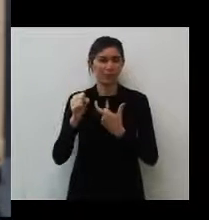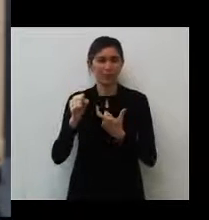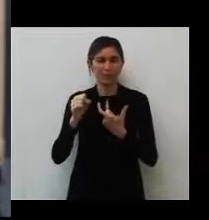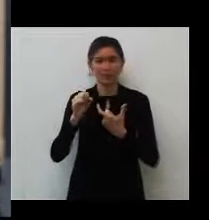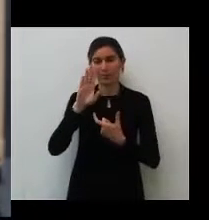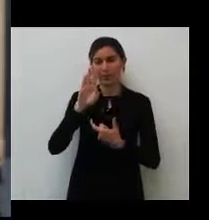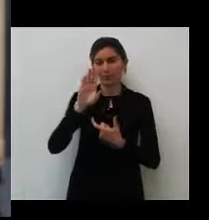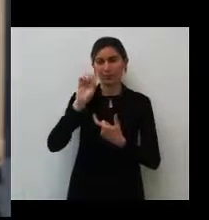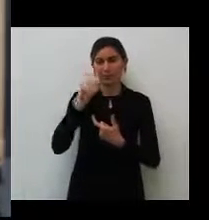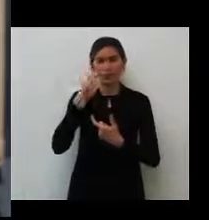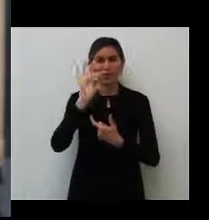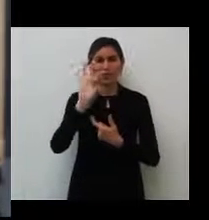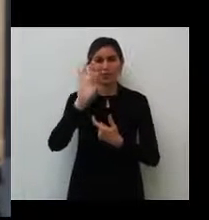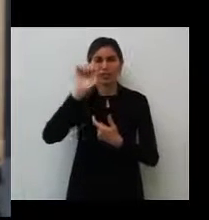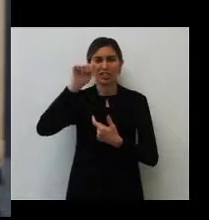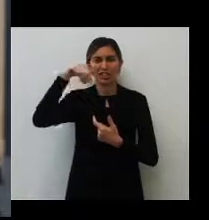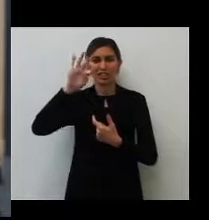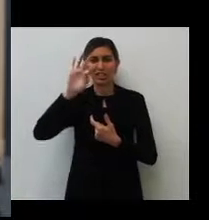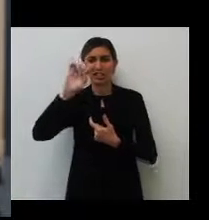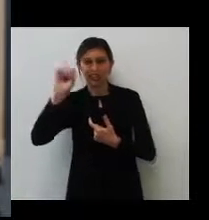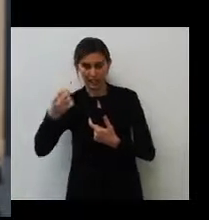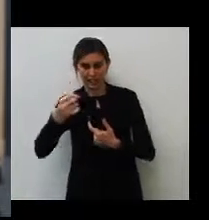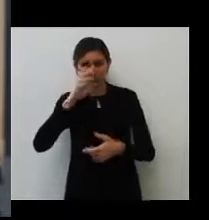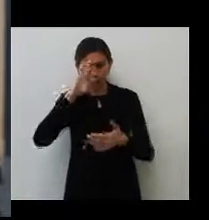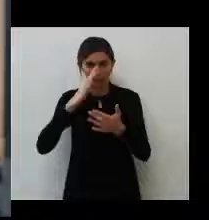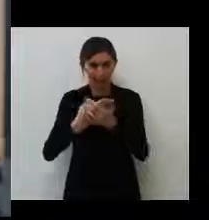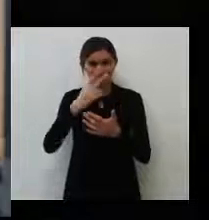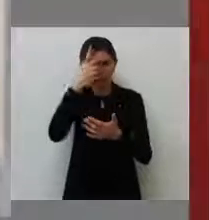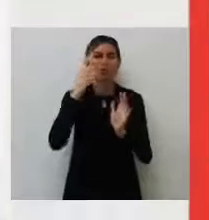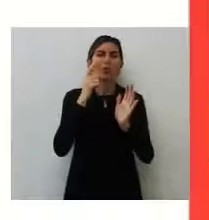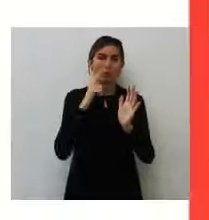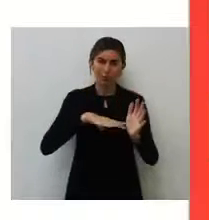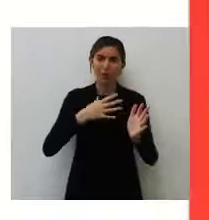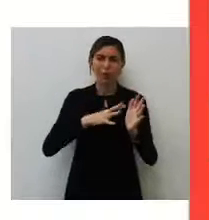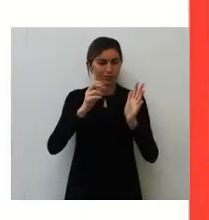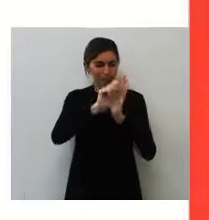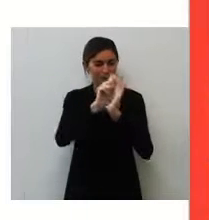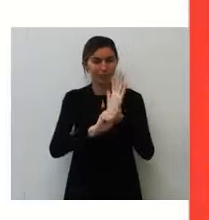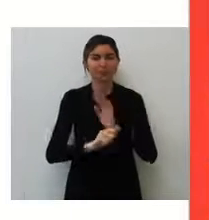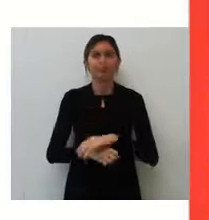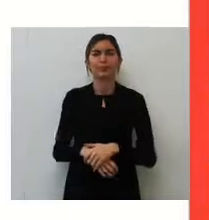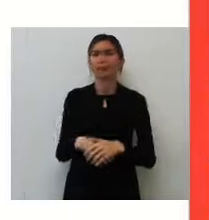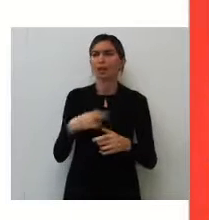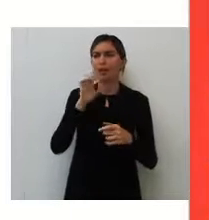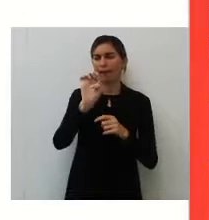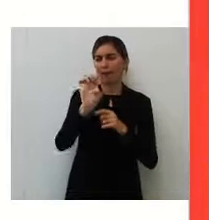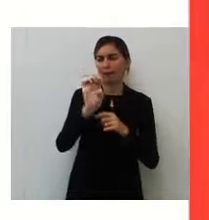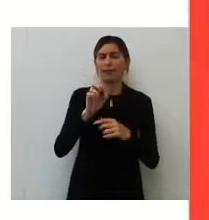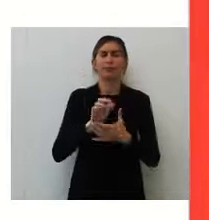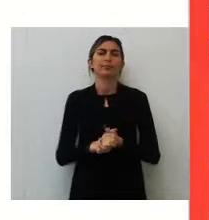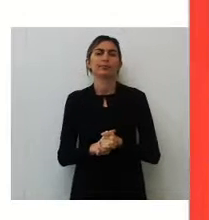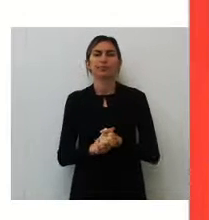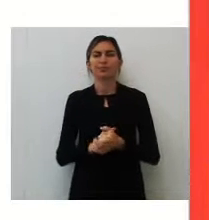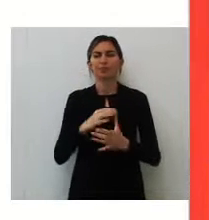manoel bastante as calçadas estão acredita nisso amigo letra e esperança